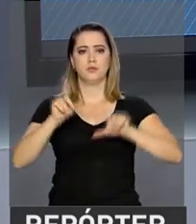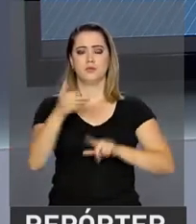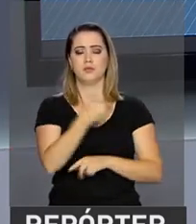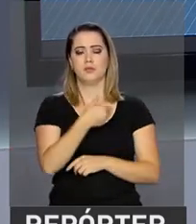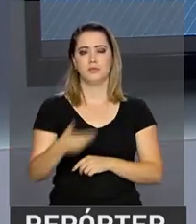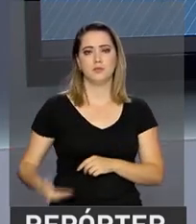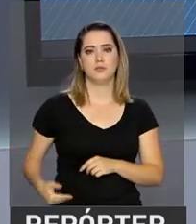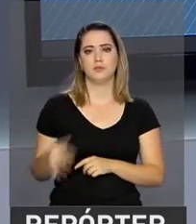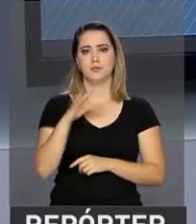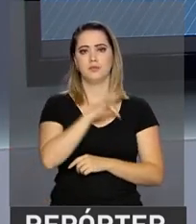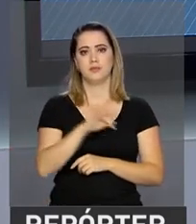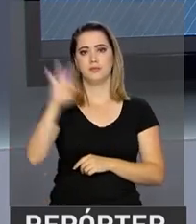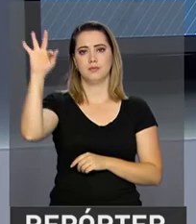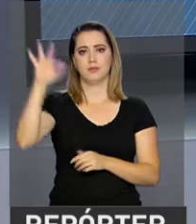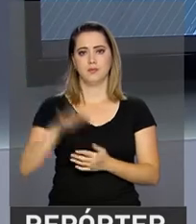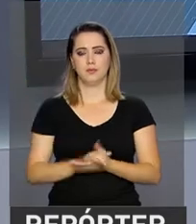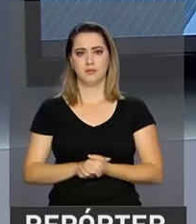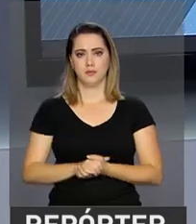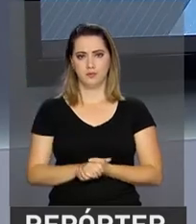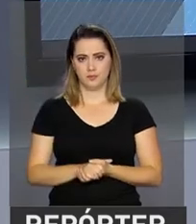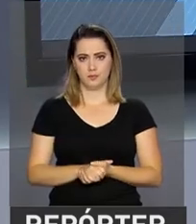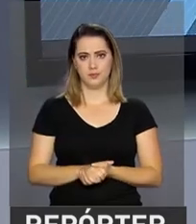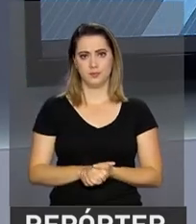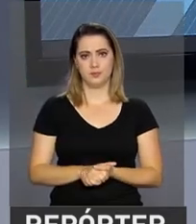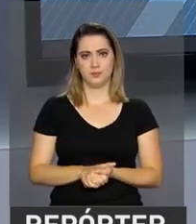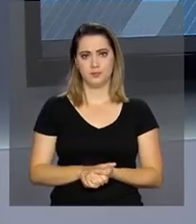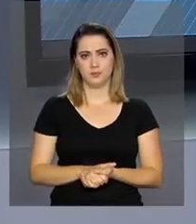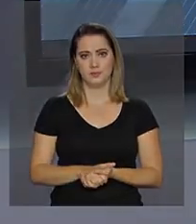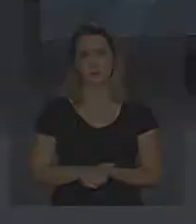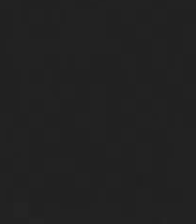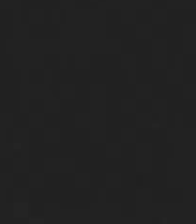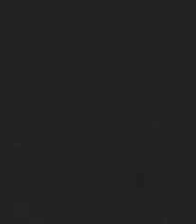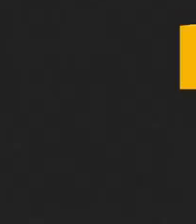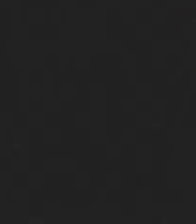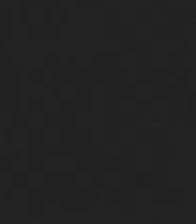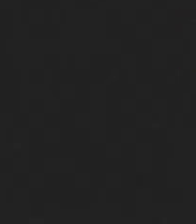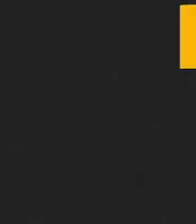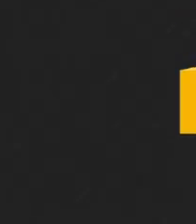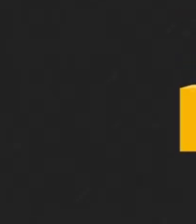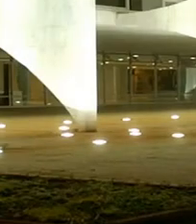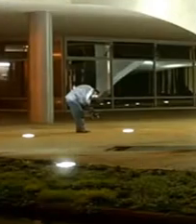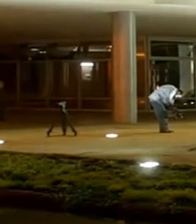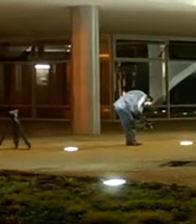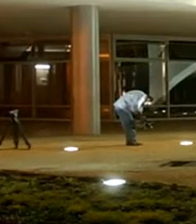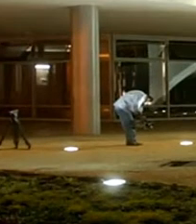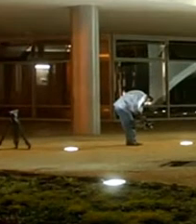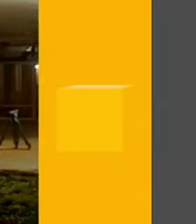gente na NBR, a TV do Governo Federal.